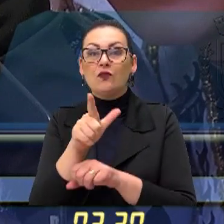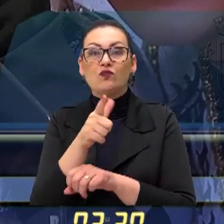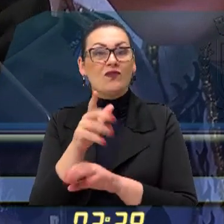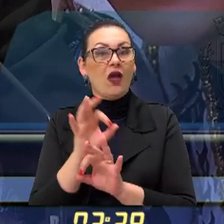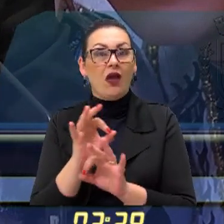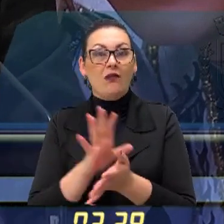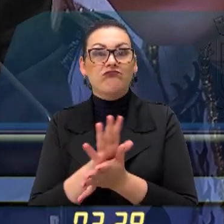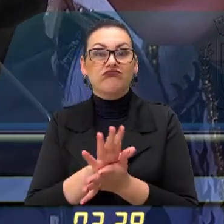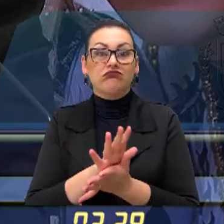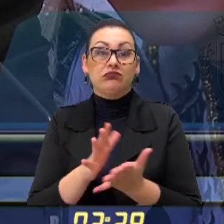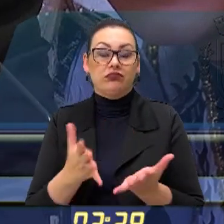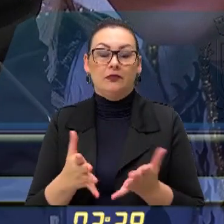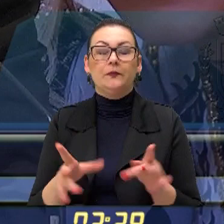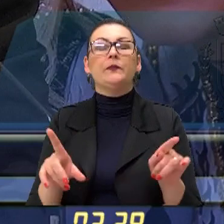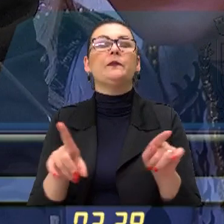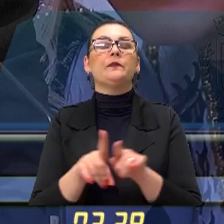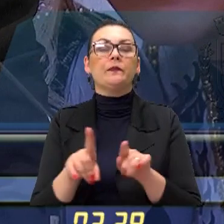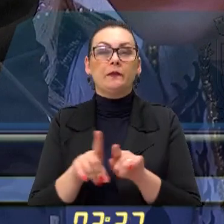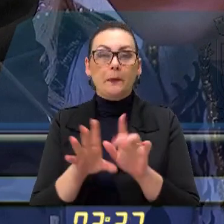Quero também